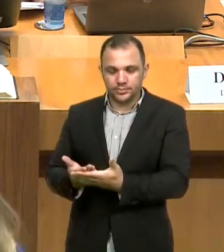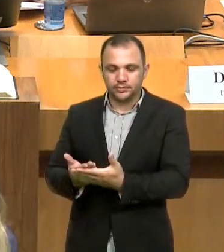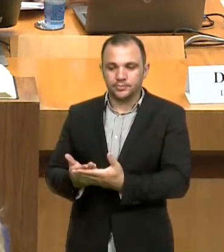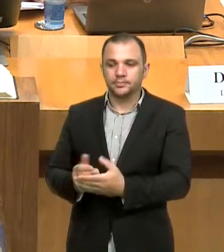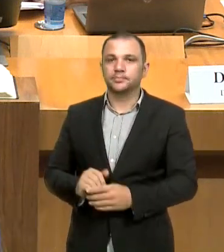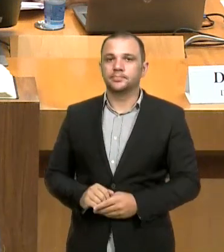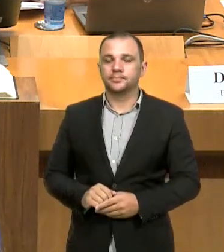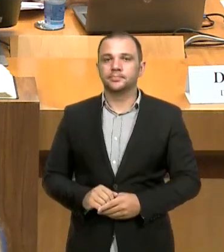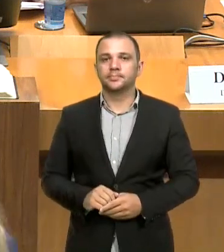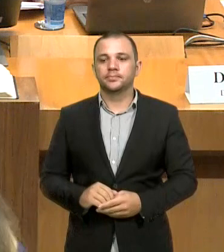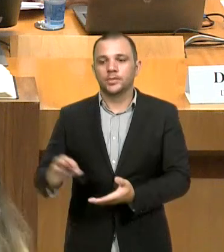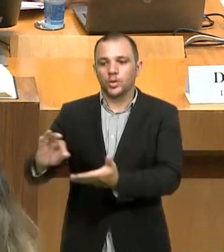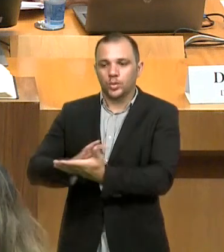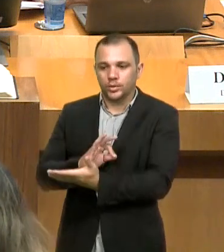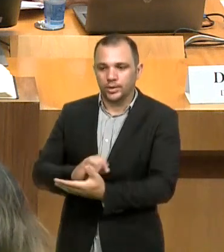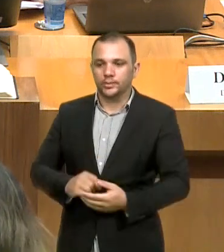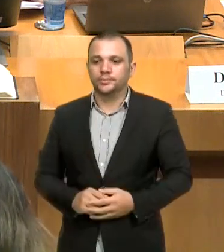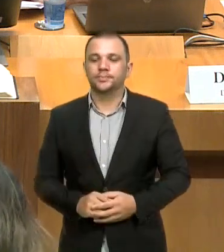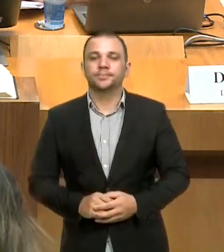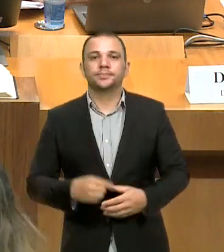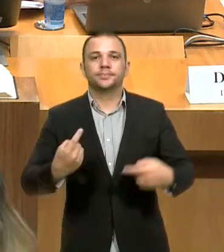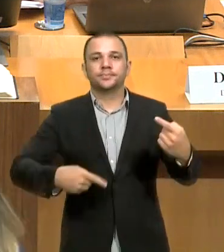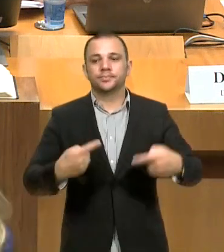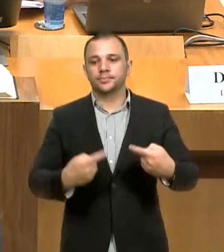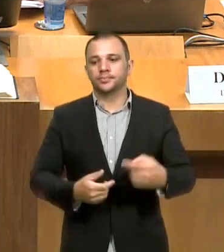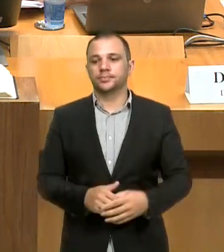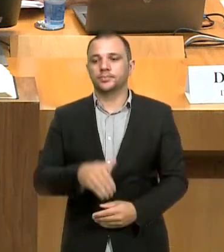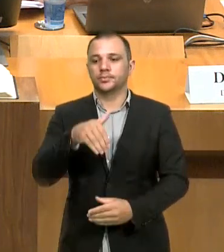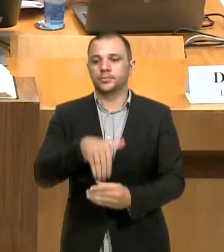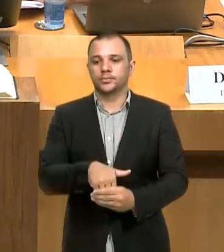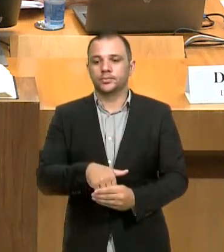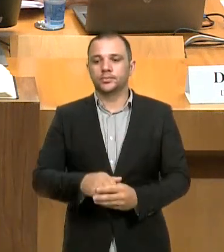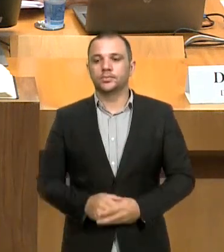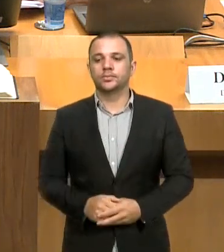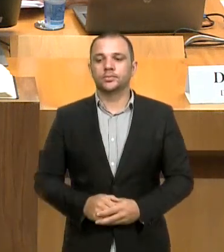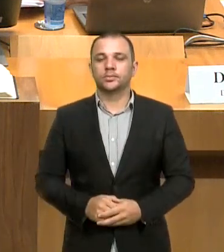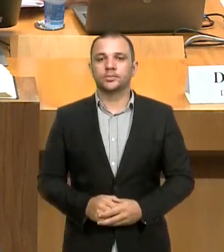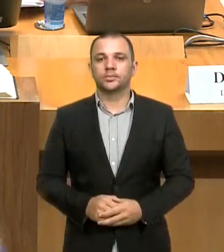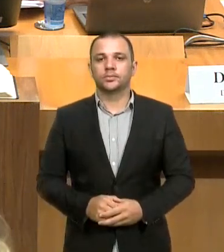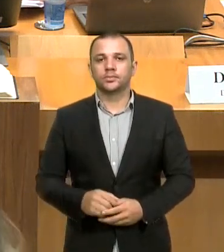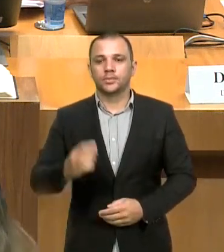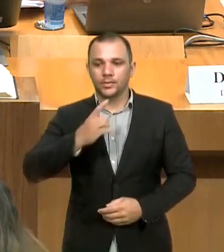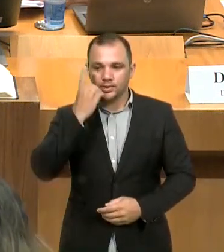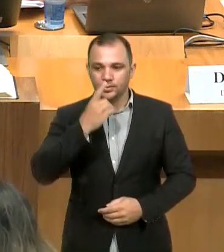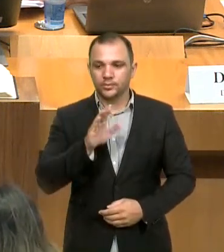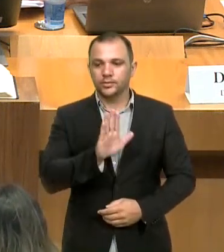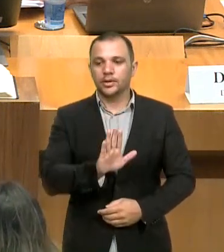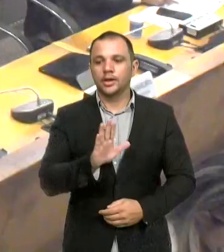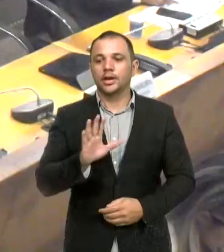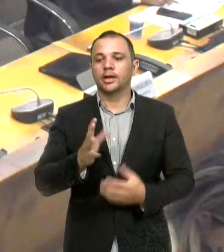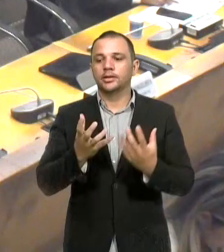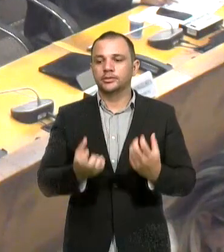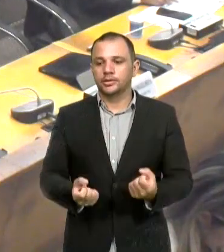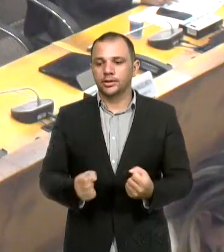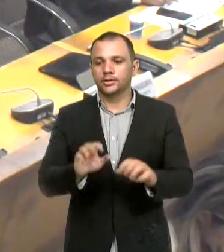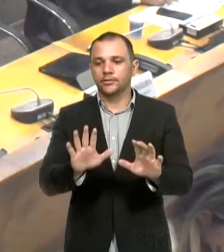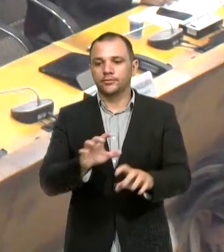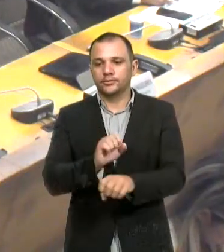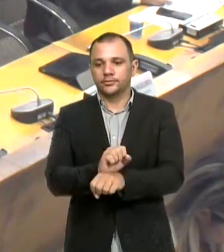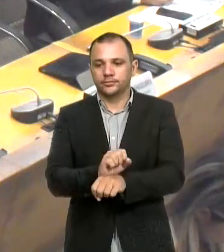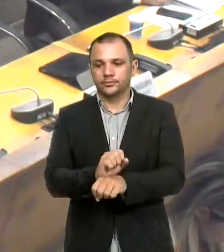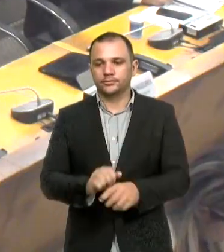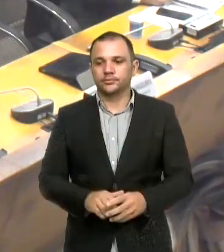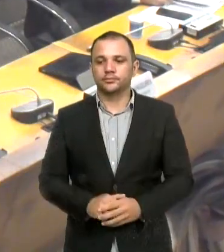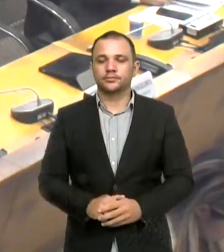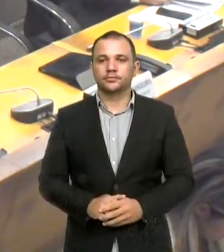Em discussão, em votação, os deputados e deputadas que aprovam